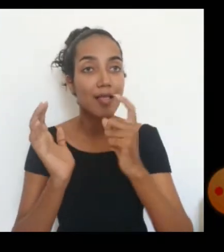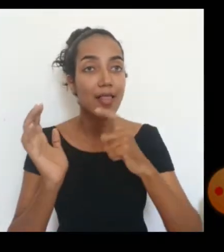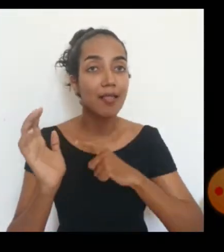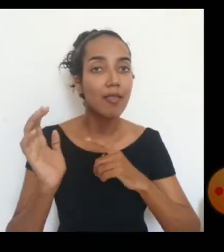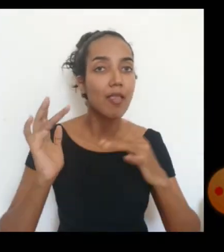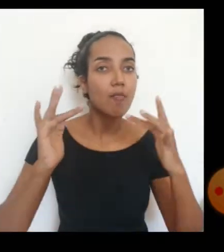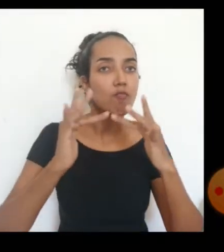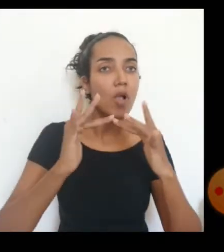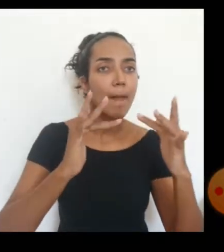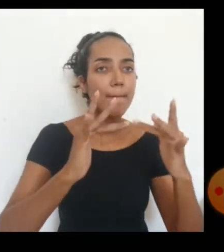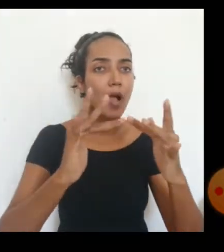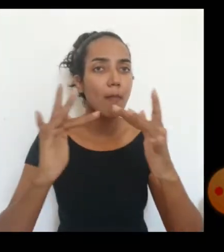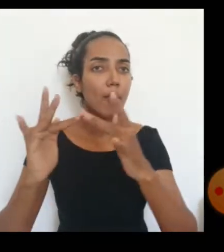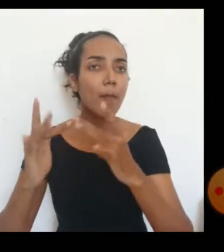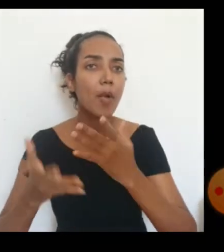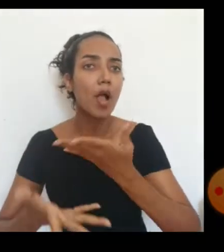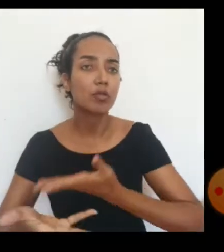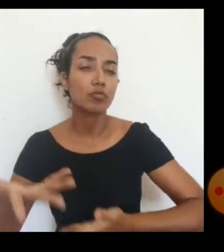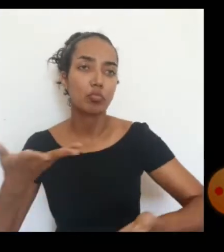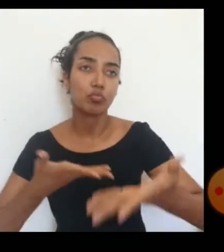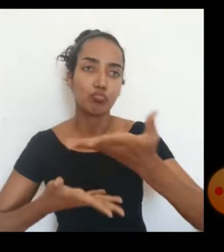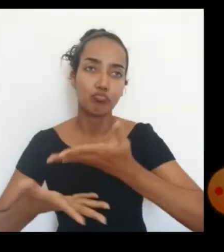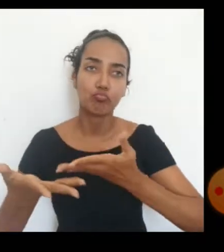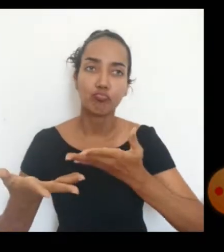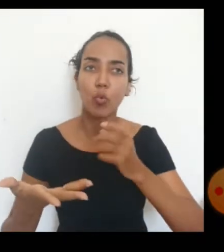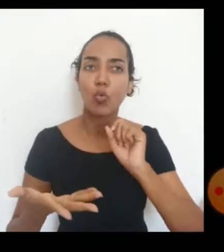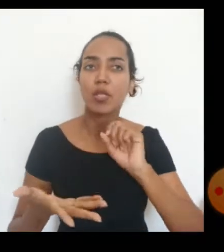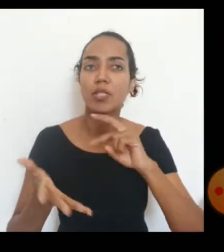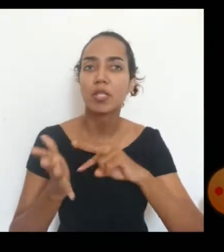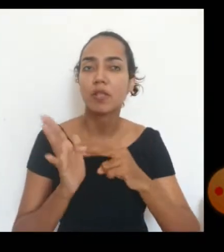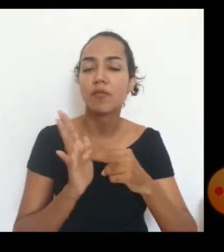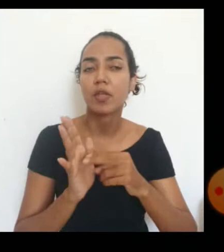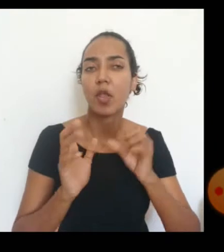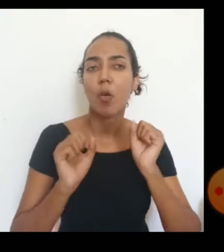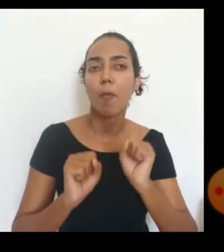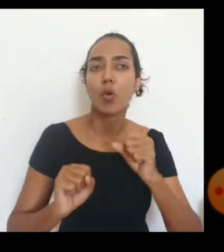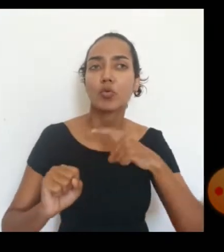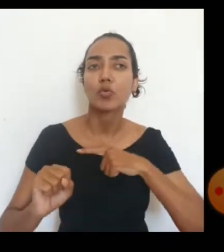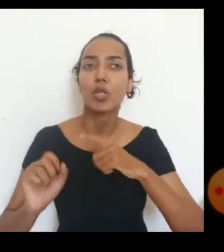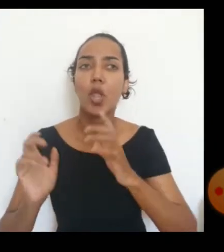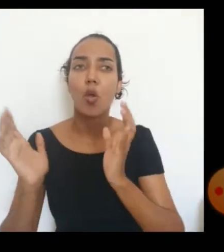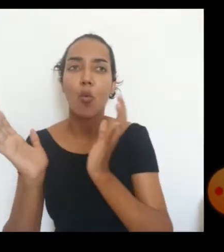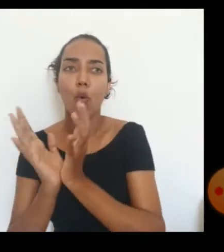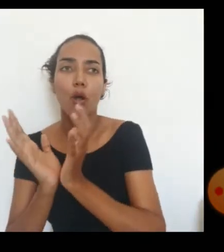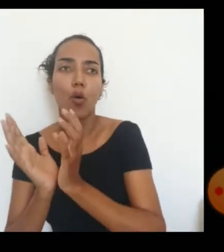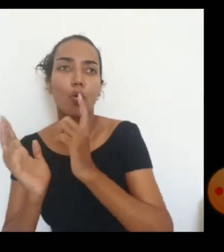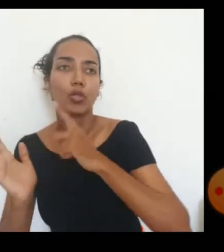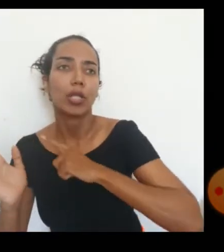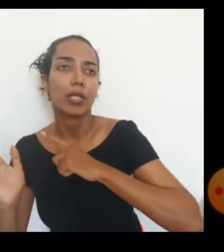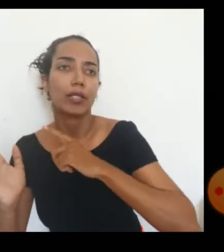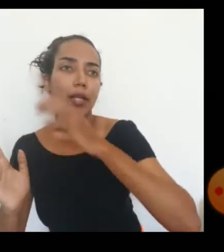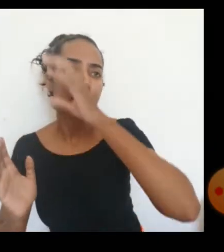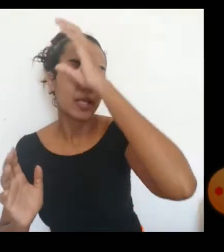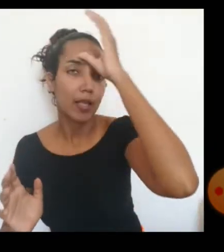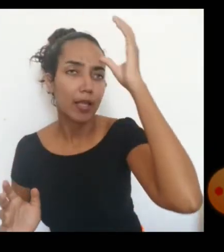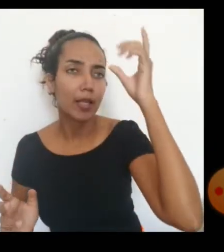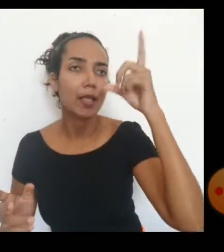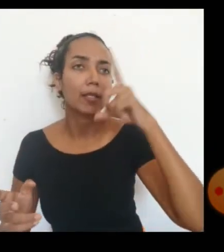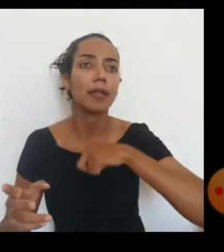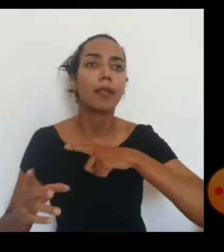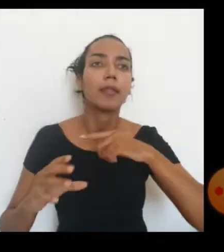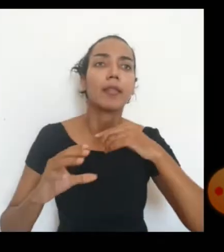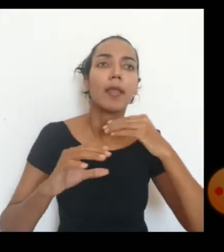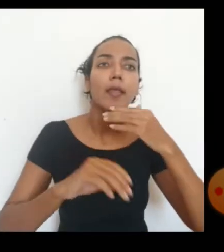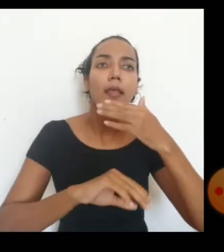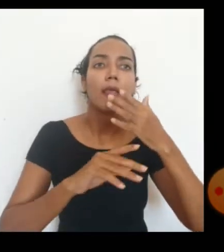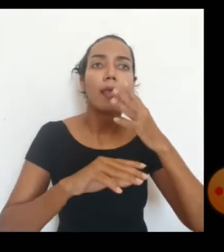outras. Ou seja, eu posso ter uma conta que possui clientes, o cliente possui endereço e uma